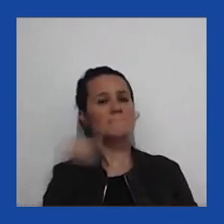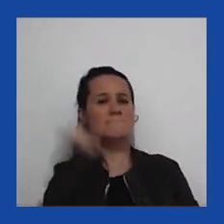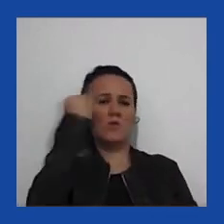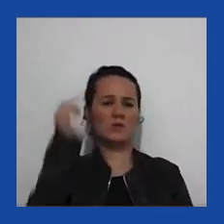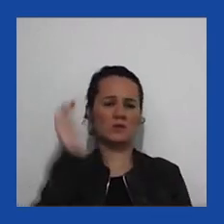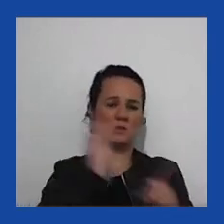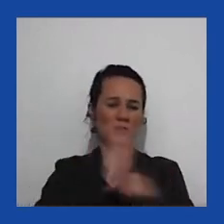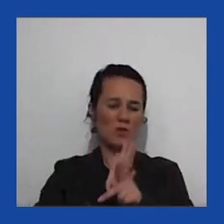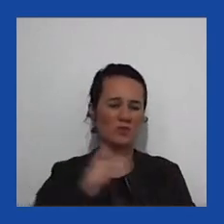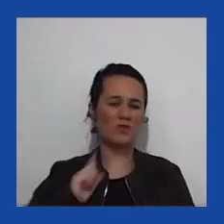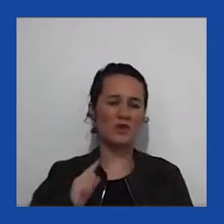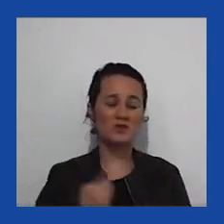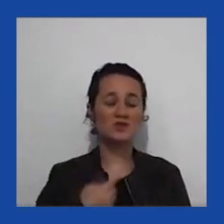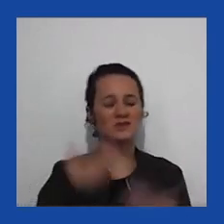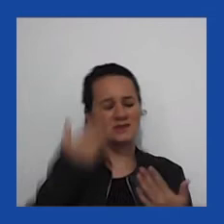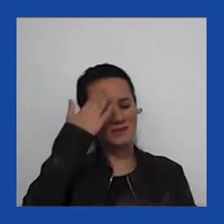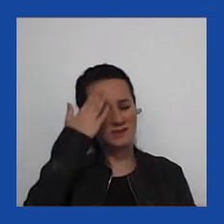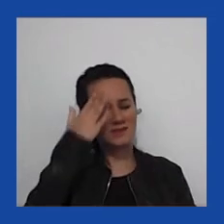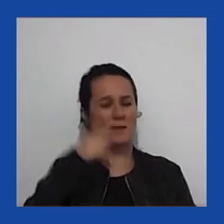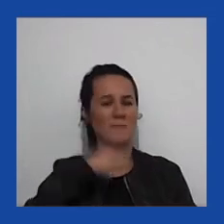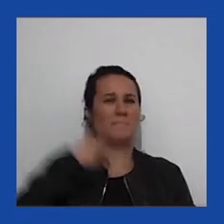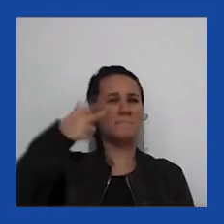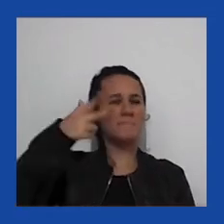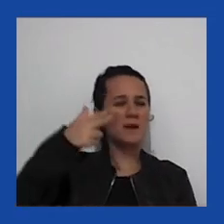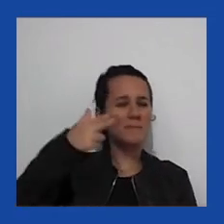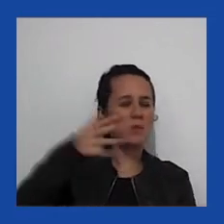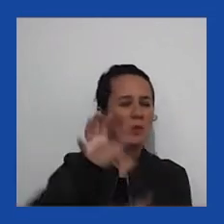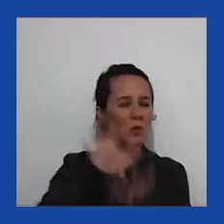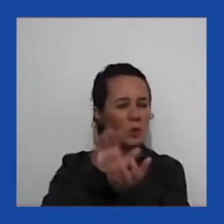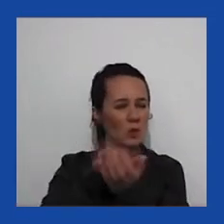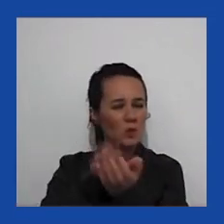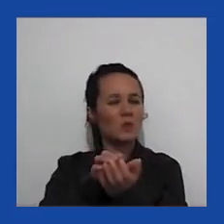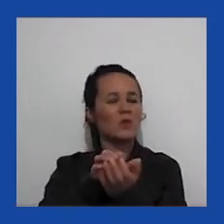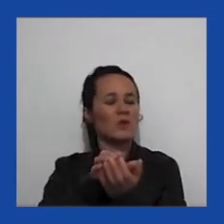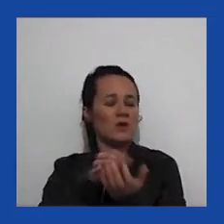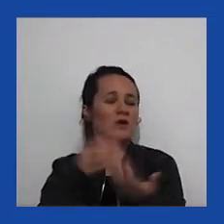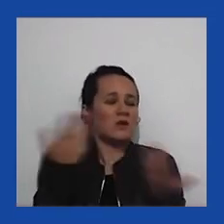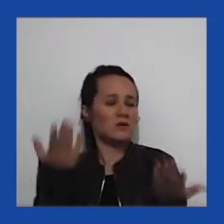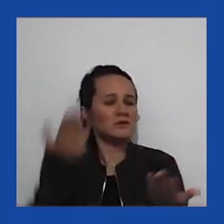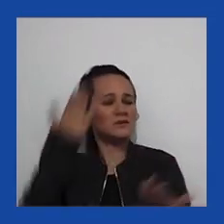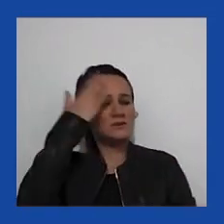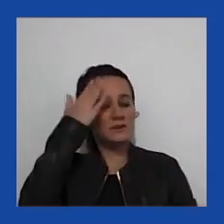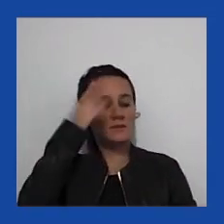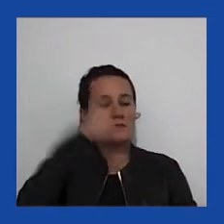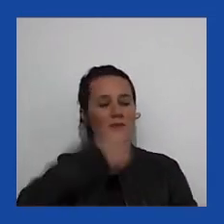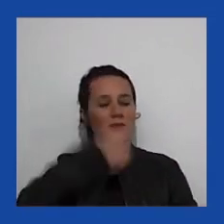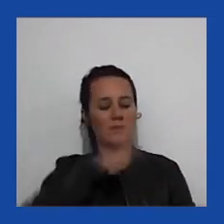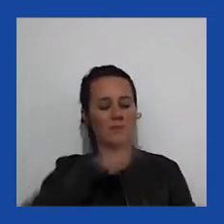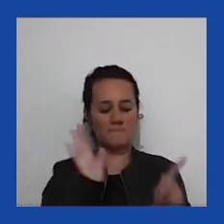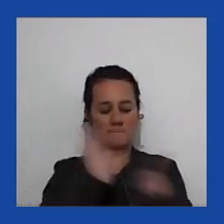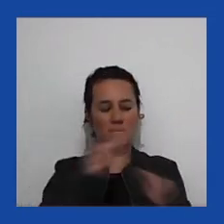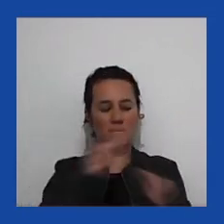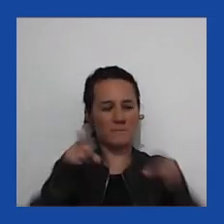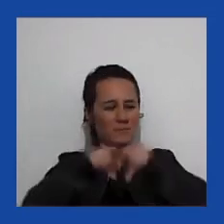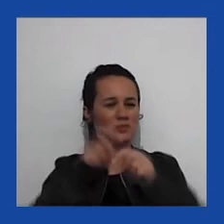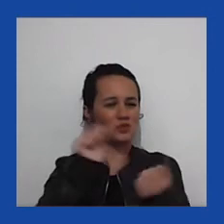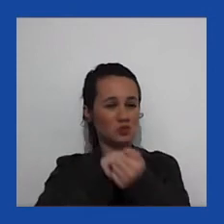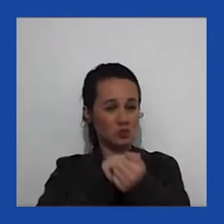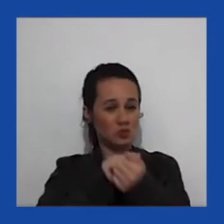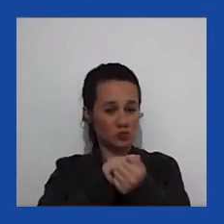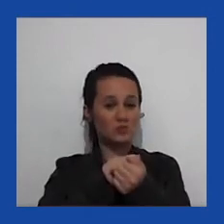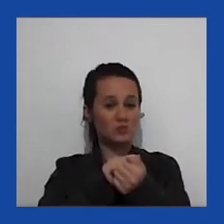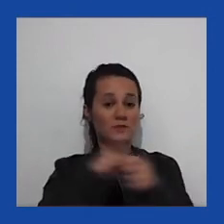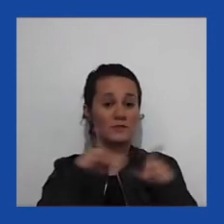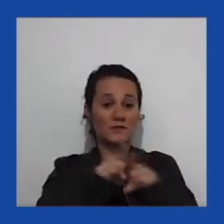Eu estou falando aqui de Araripina, em Pernambuco, uma ação copatrocinada pela Votorantim Energia, em Matão, em São